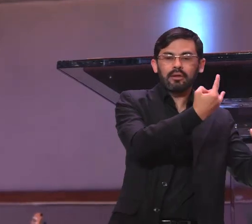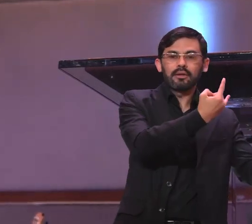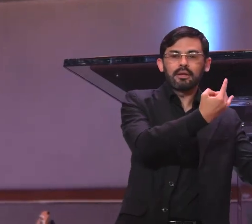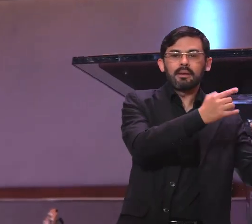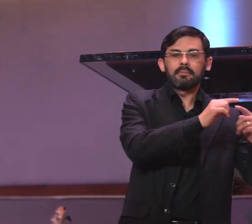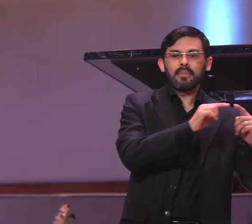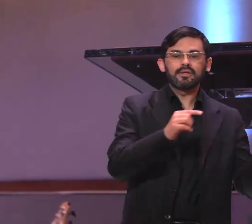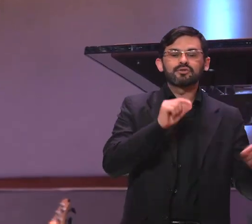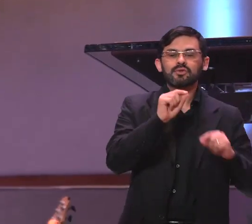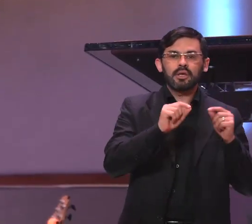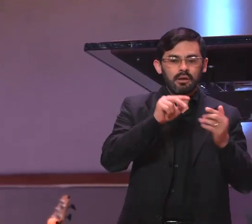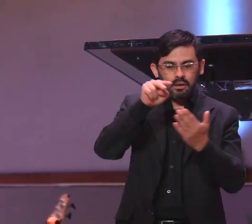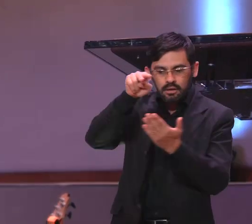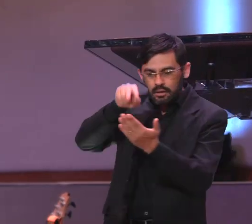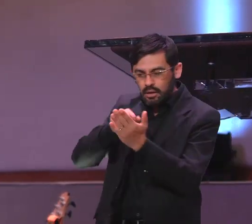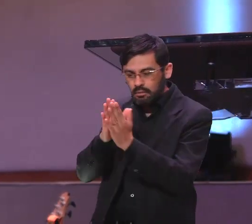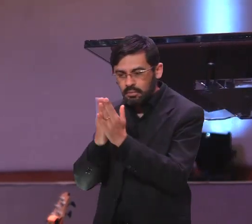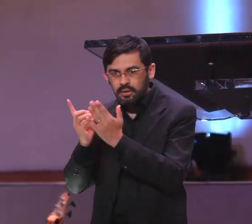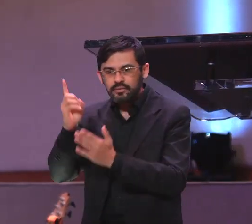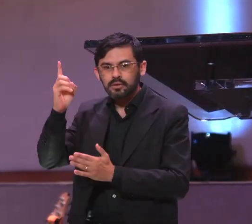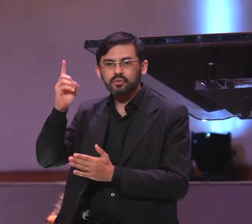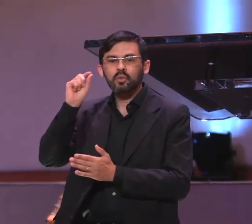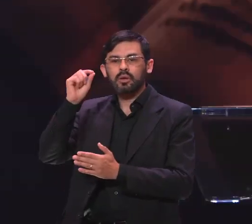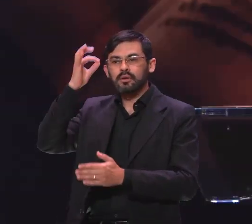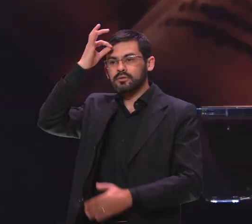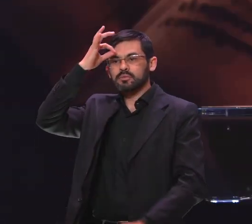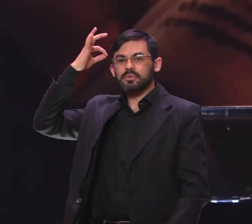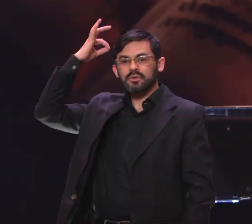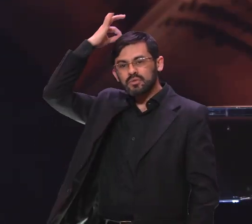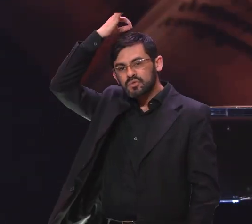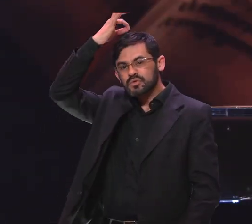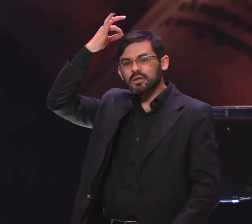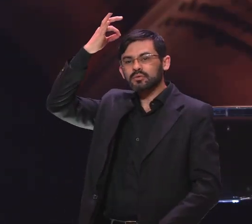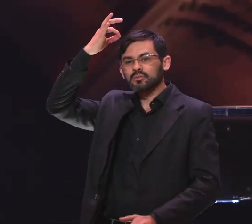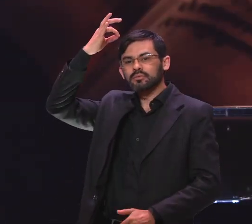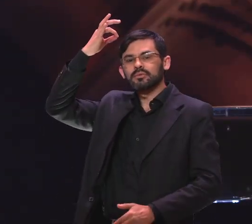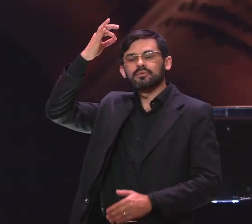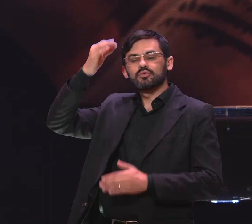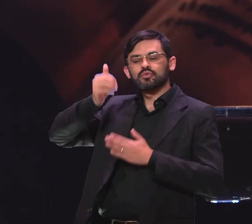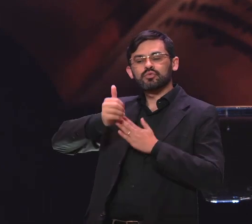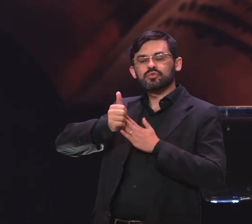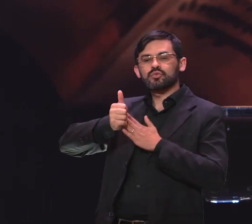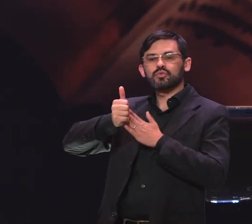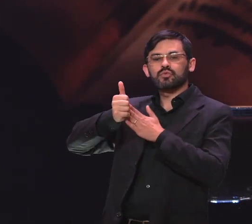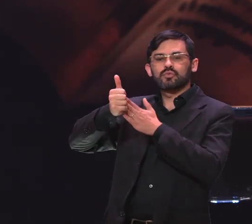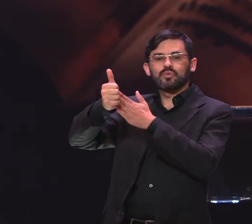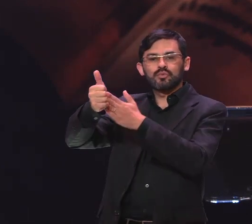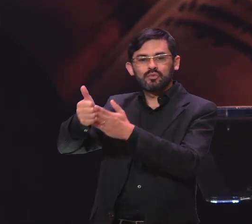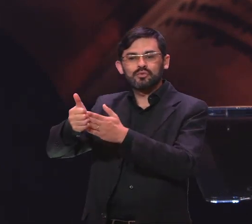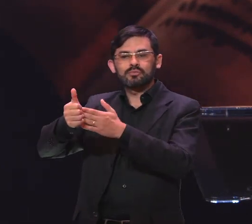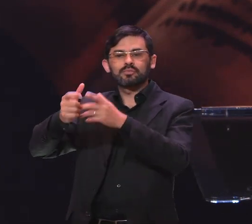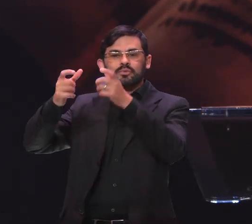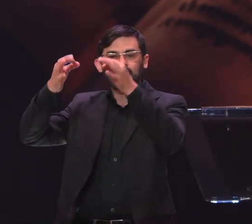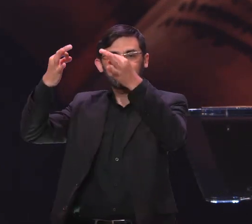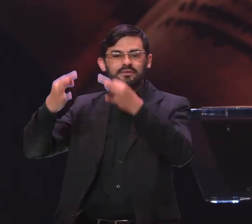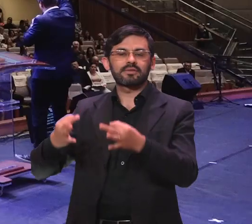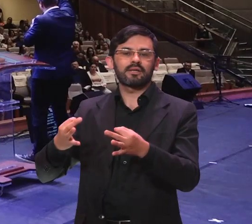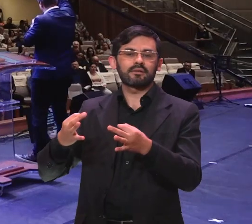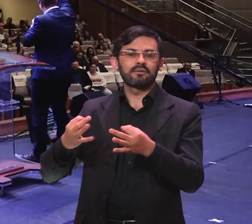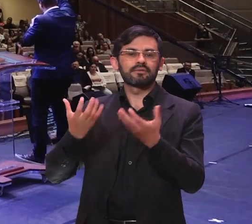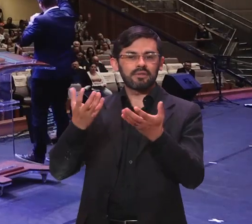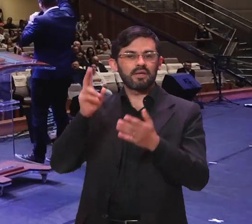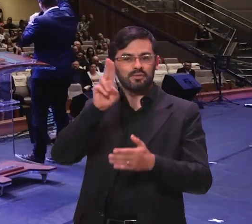e quando a gente lê a palavra, o Espírito nos traz para o lugar certo. Quem quer usar essa arma